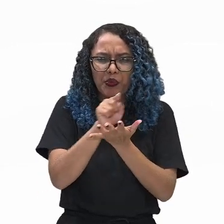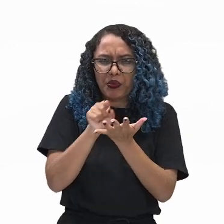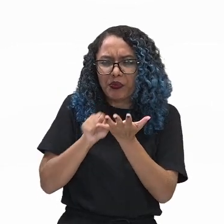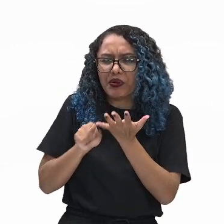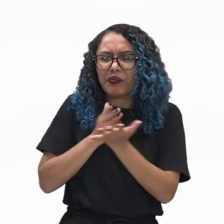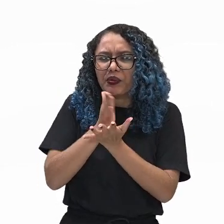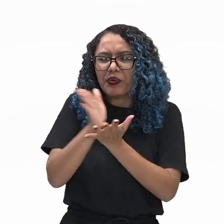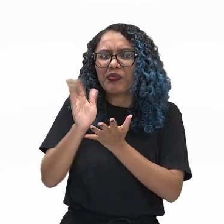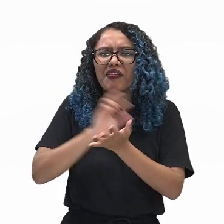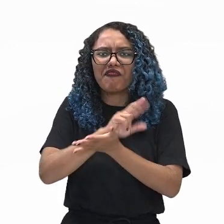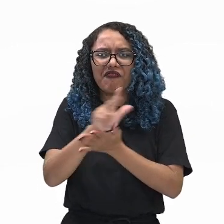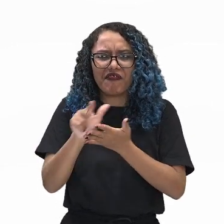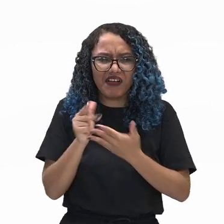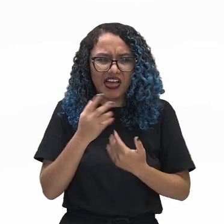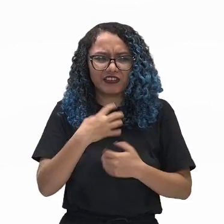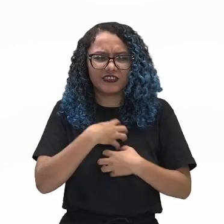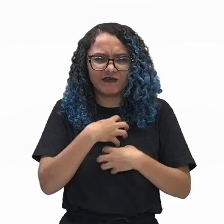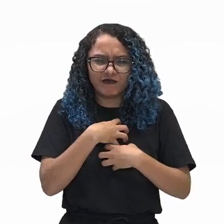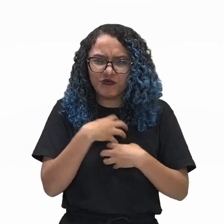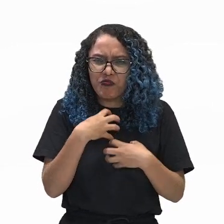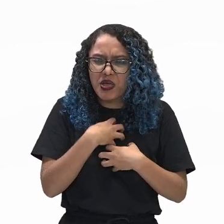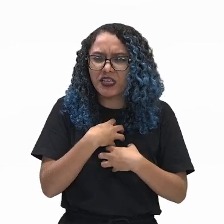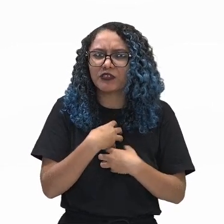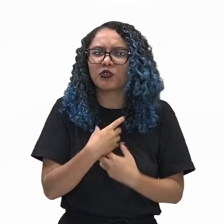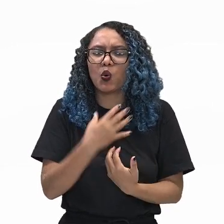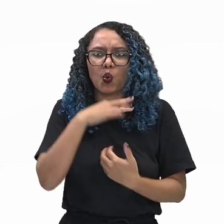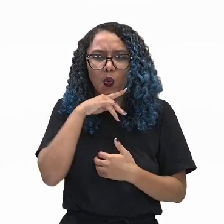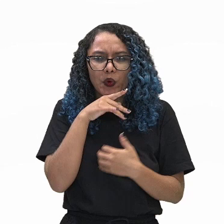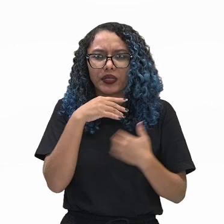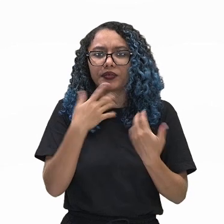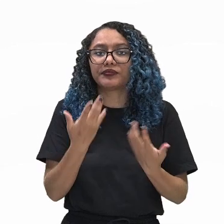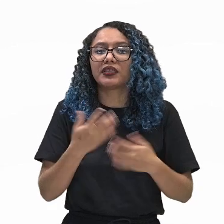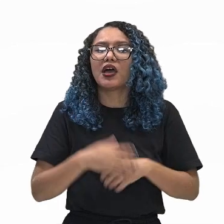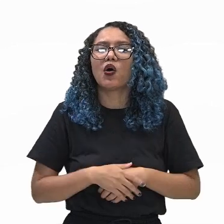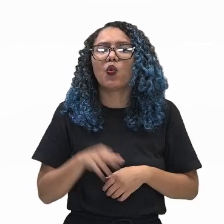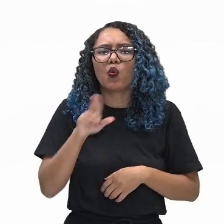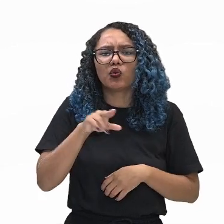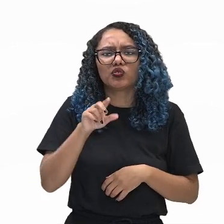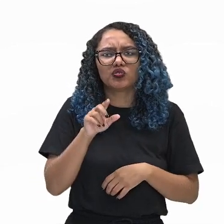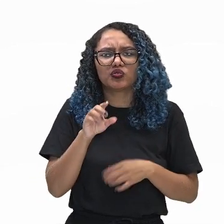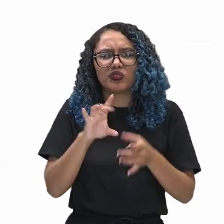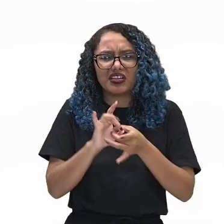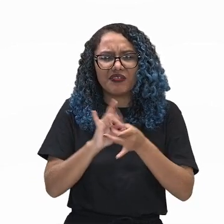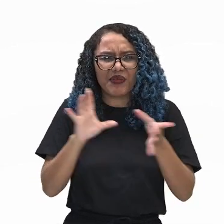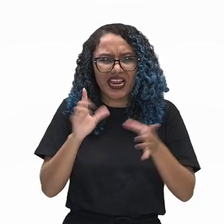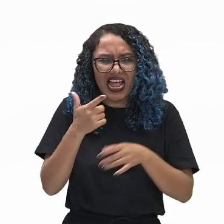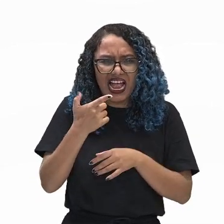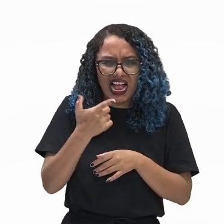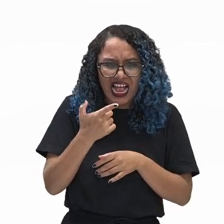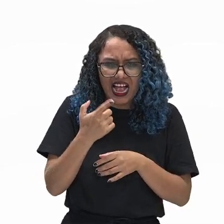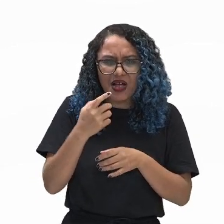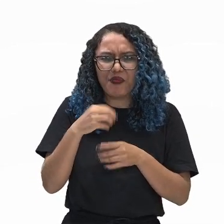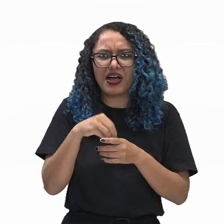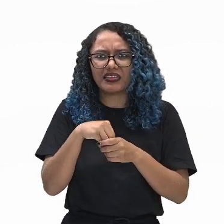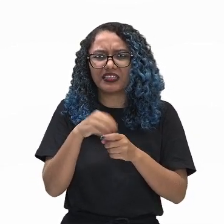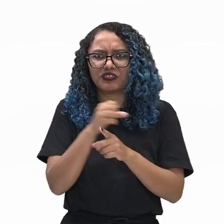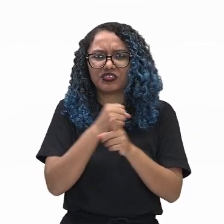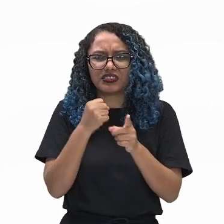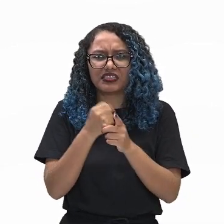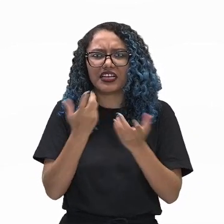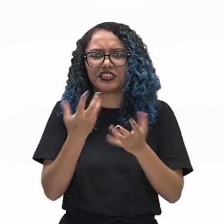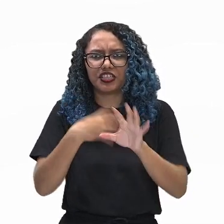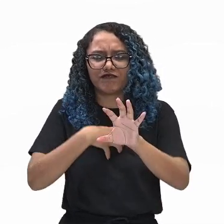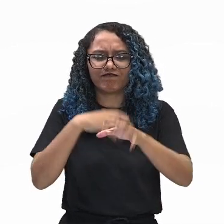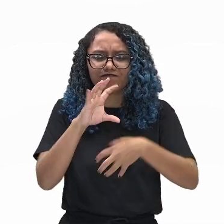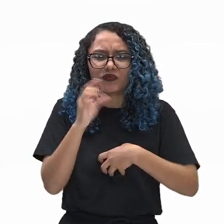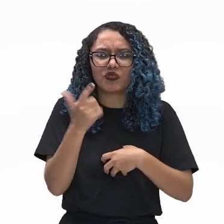sentimentos que cegam o ser humano. Logo, o livre porte de armas em uma sociedade incapaz de compreender o próximo se torna perigoso.